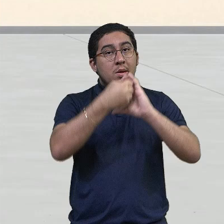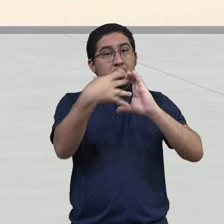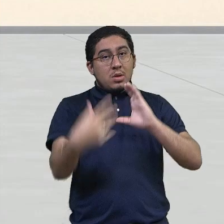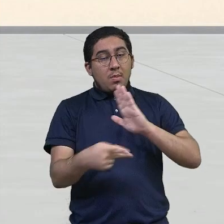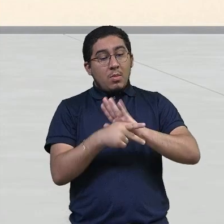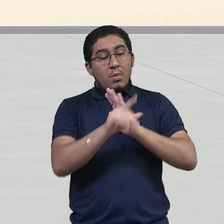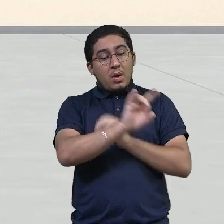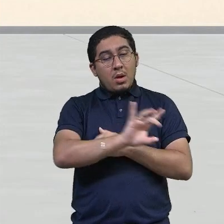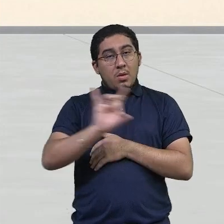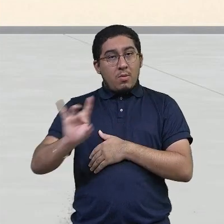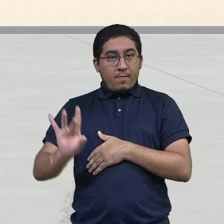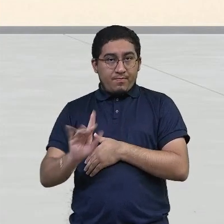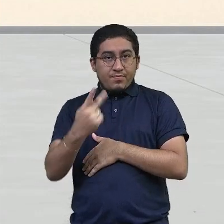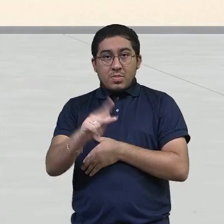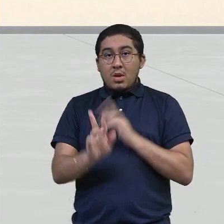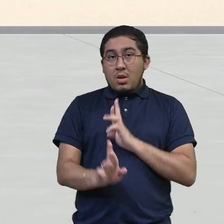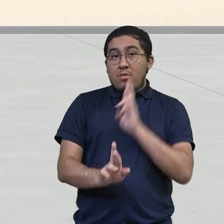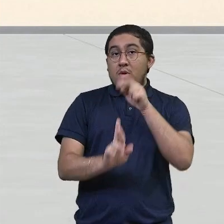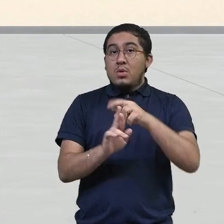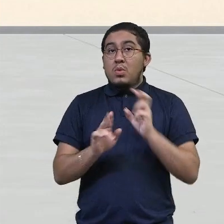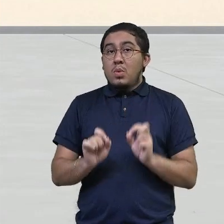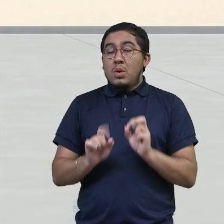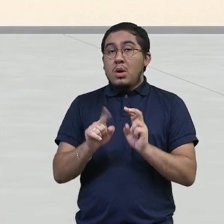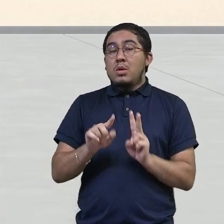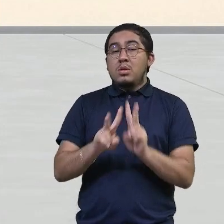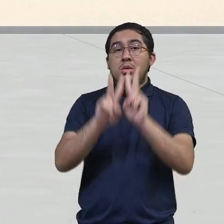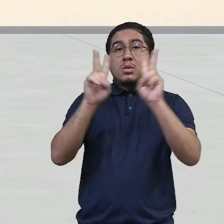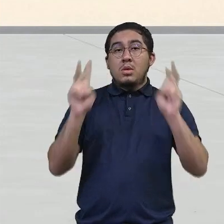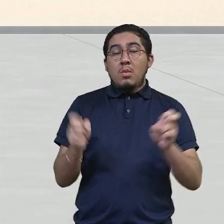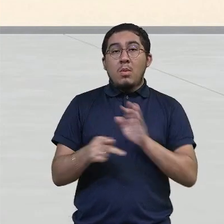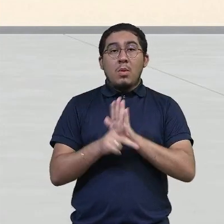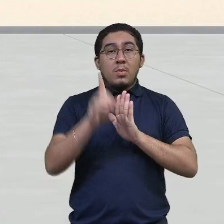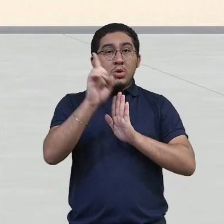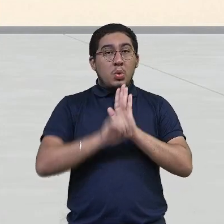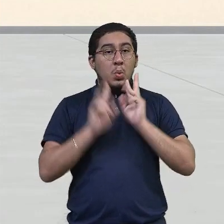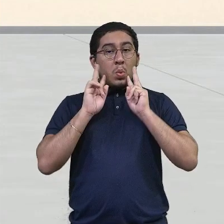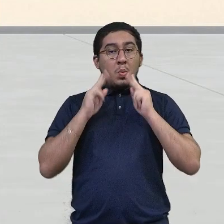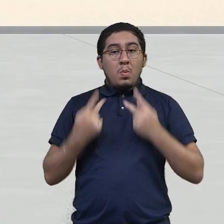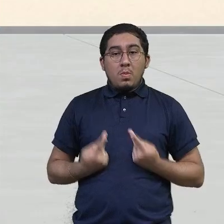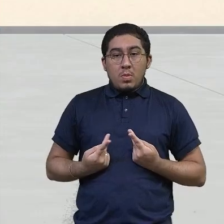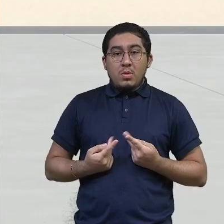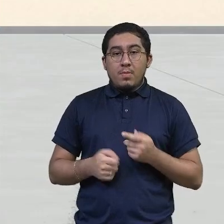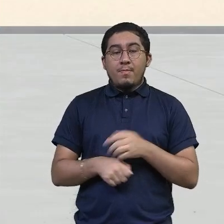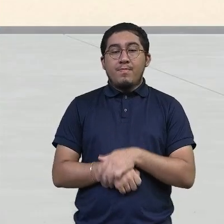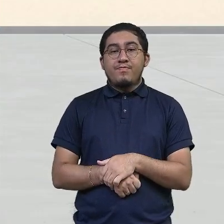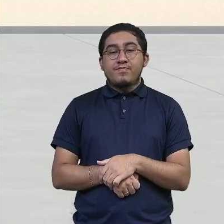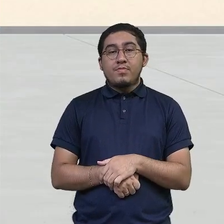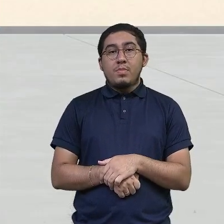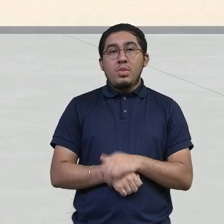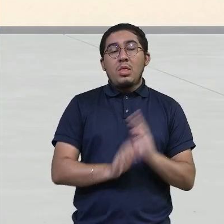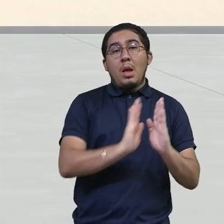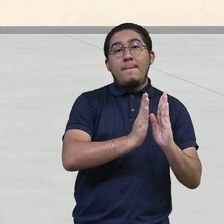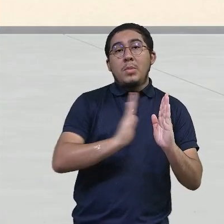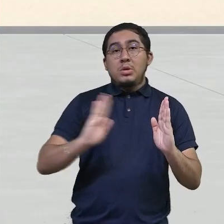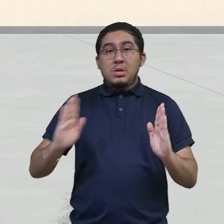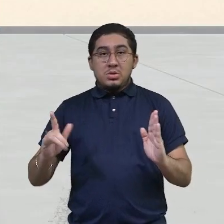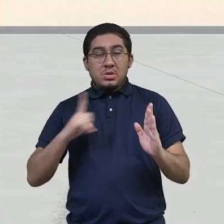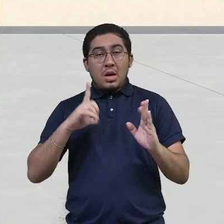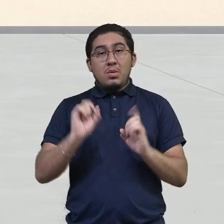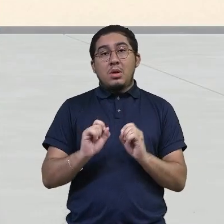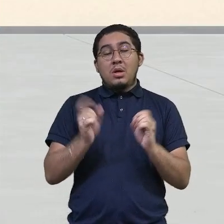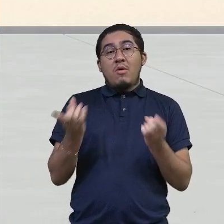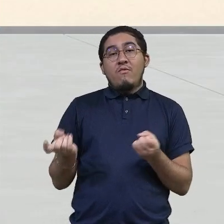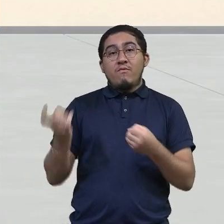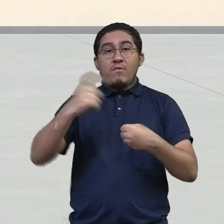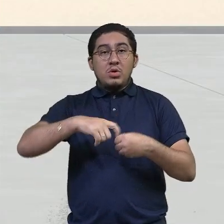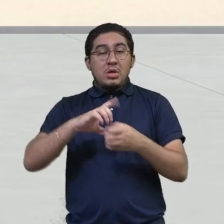um deles, associando a questão dos direitos humanos. Então, ó, processos de redemocratização na América